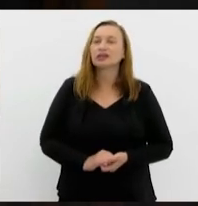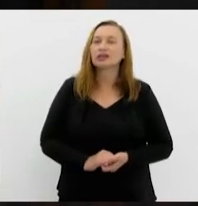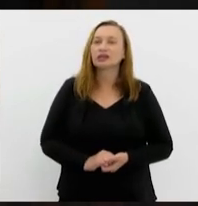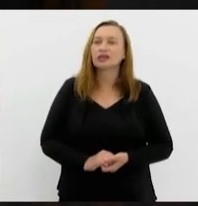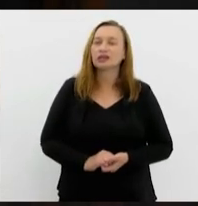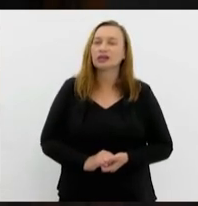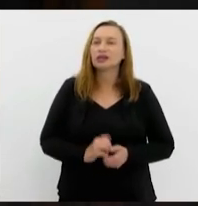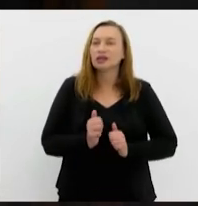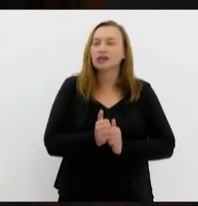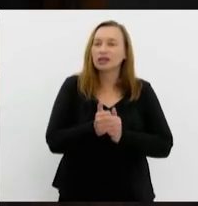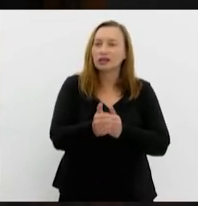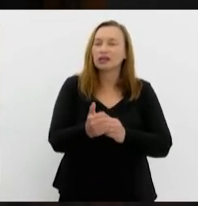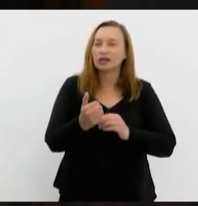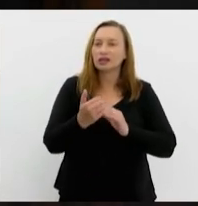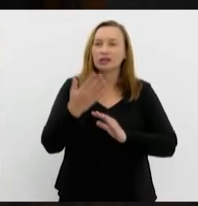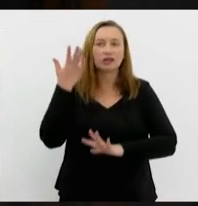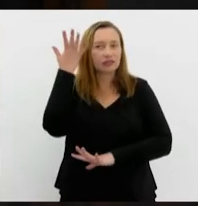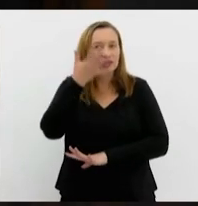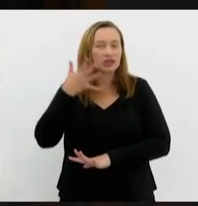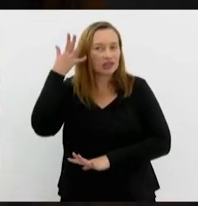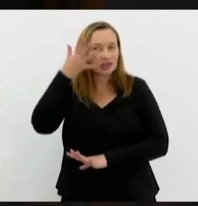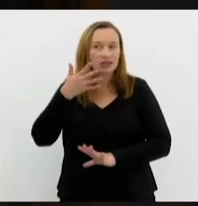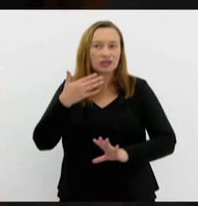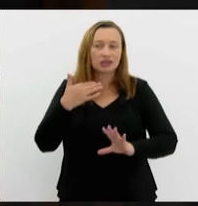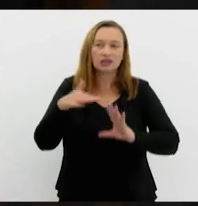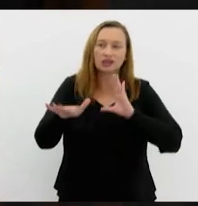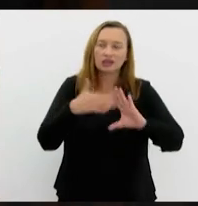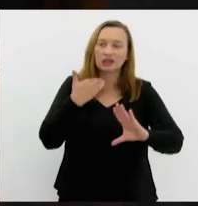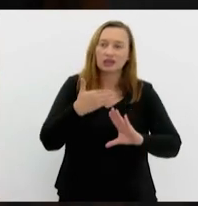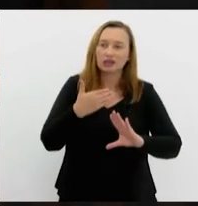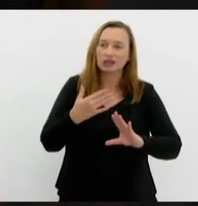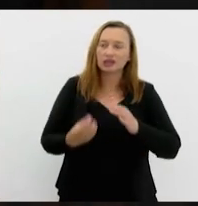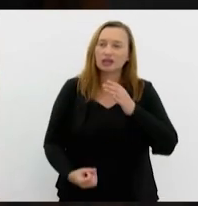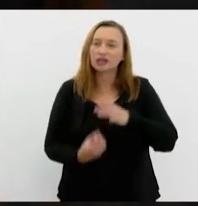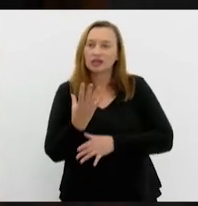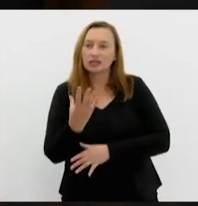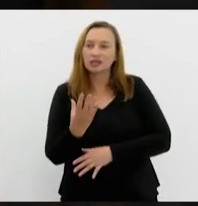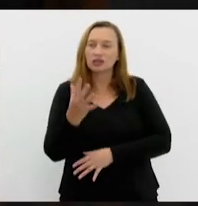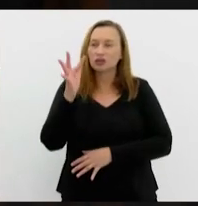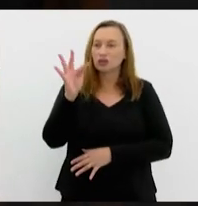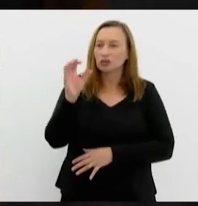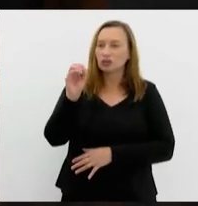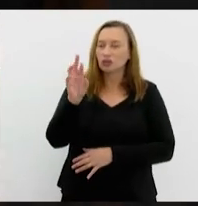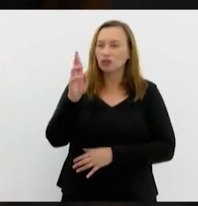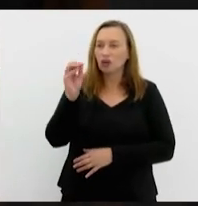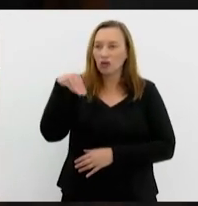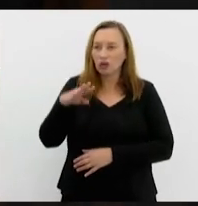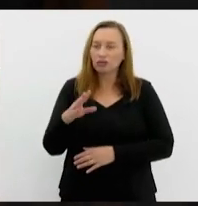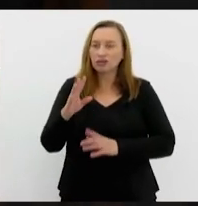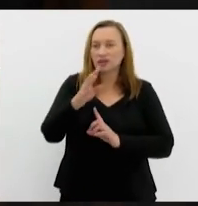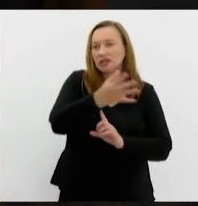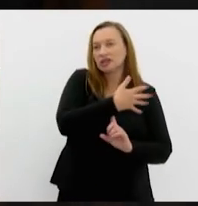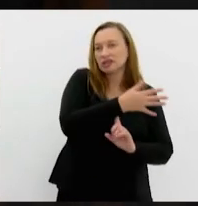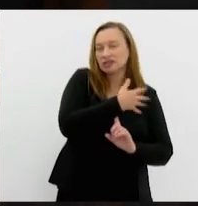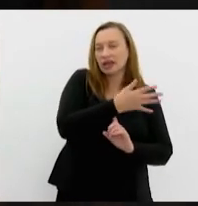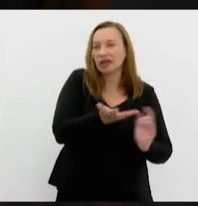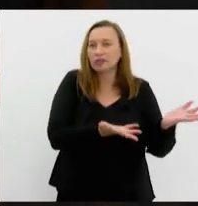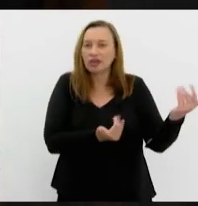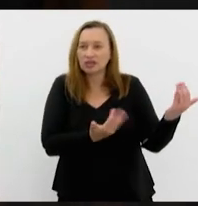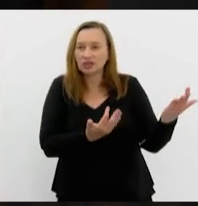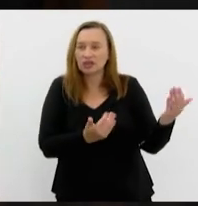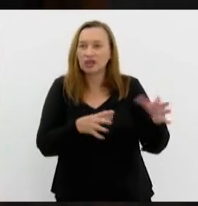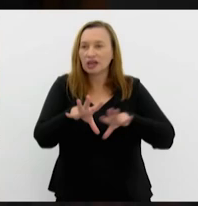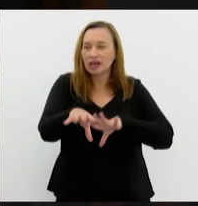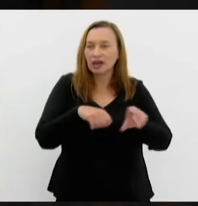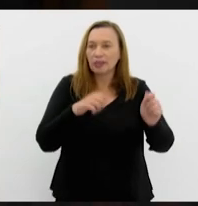que encaminhe mensagem dispondo sobre a criação do Polo de Educação Profissional Técnica para Jovens e Capacitação de Mulheres para